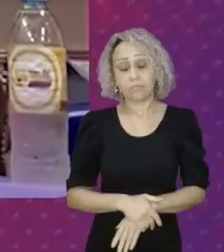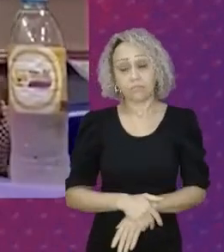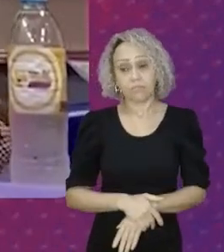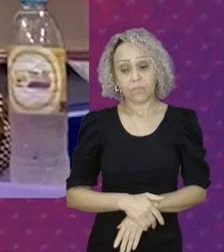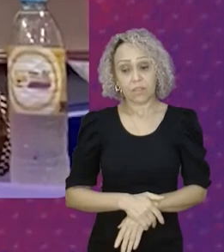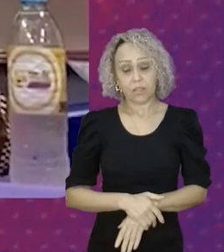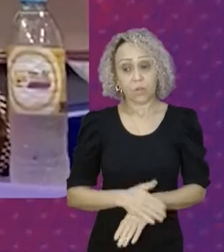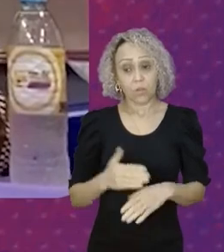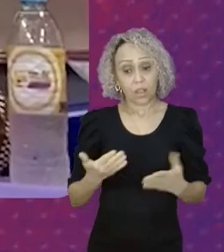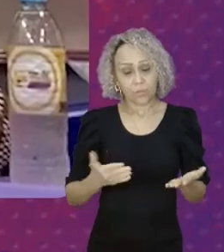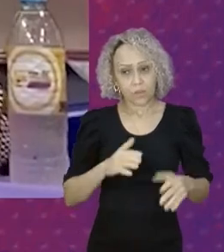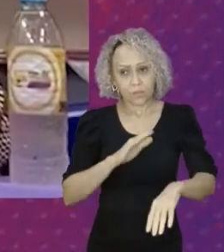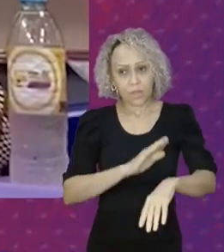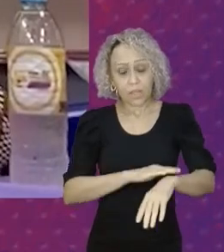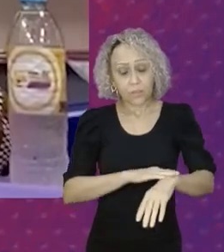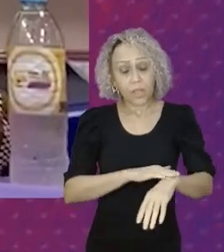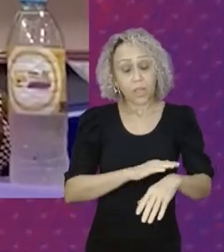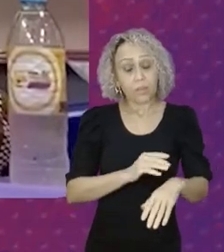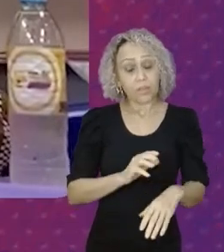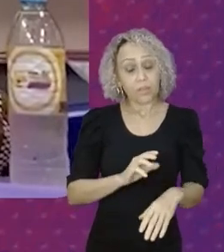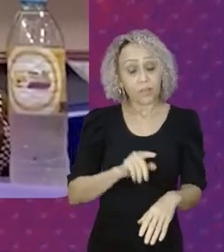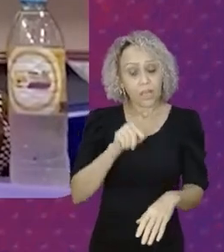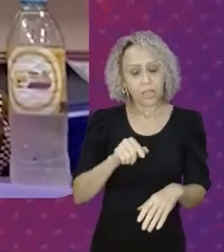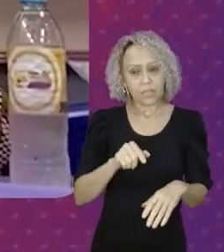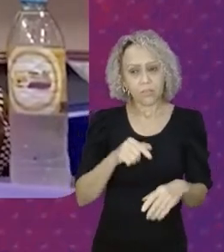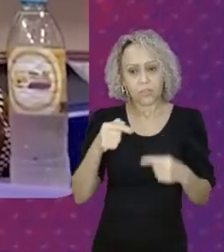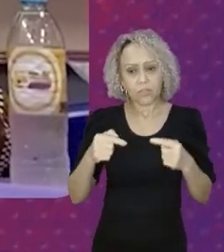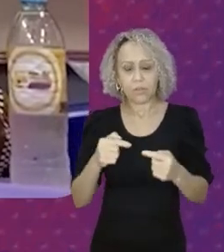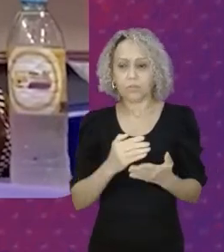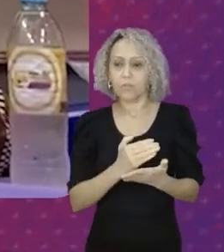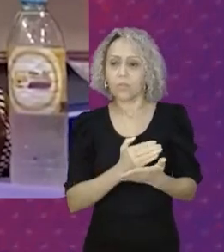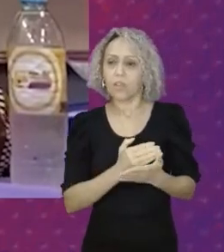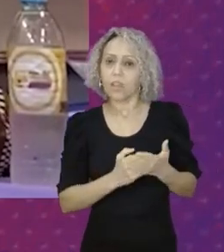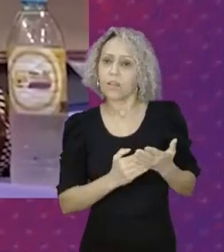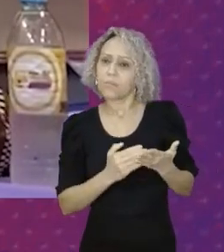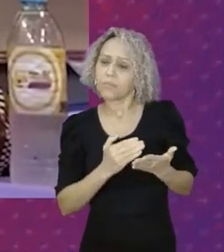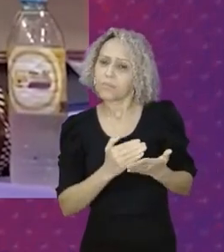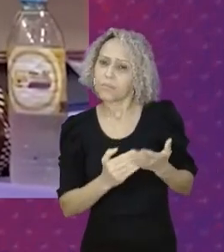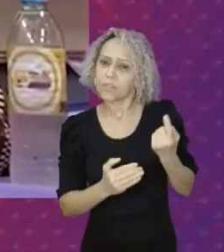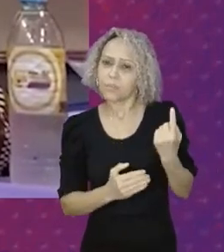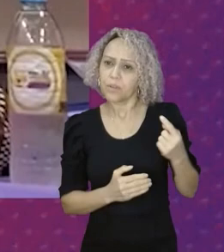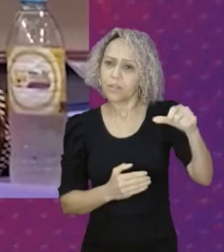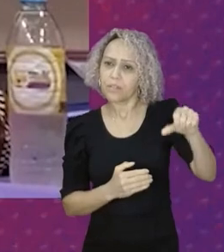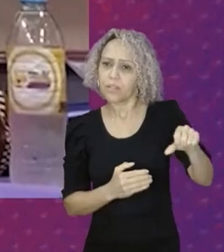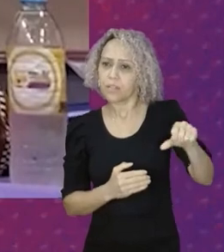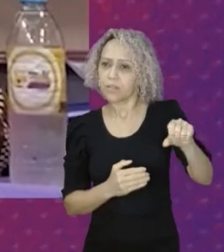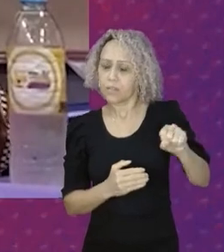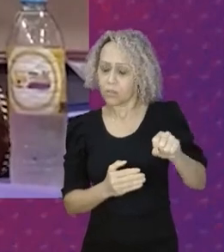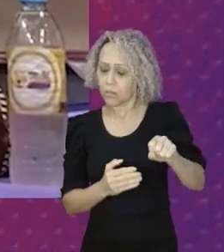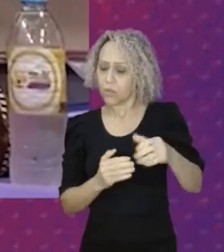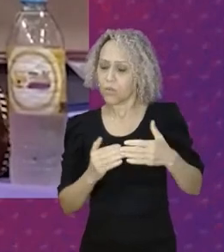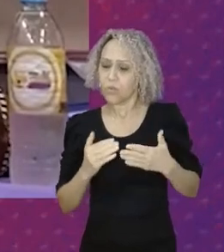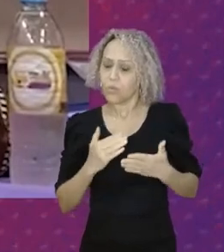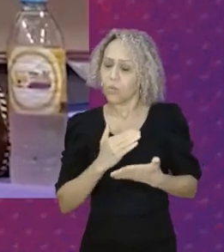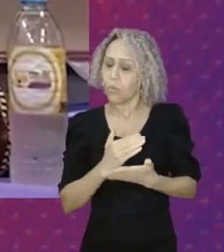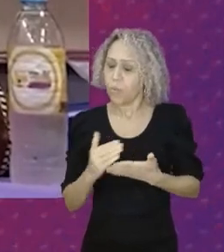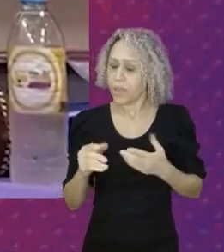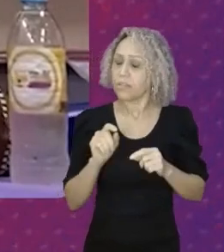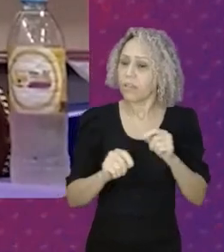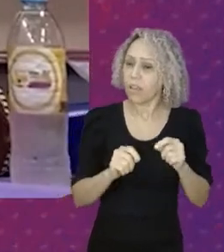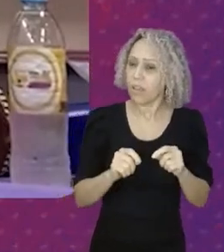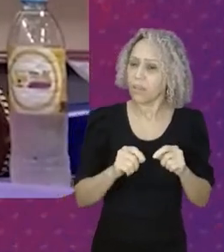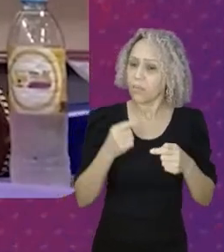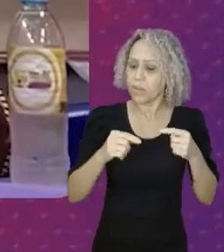para começar, qualquer criança pobre, né, que perdesse o pai e a mãe e